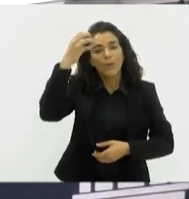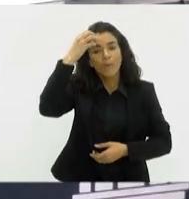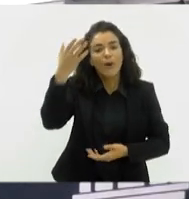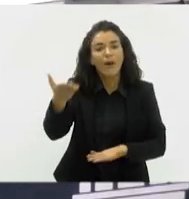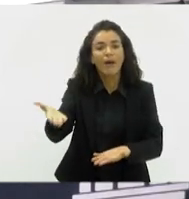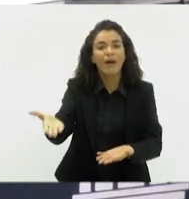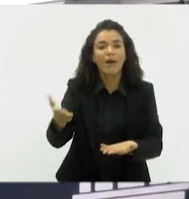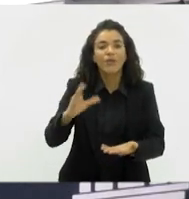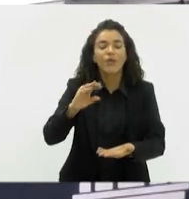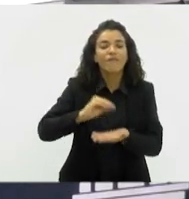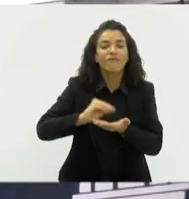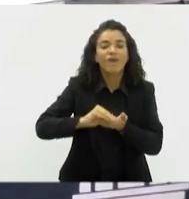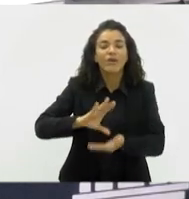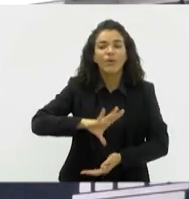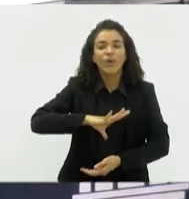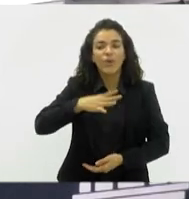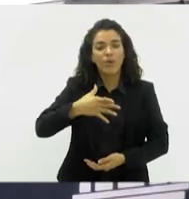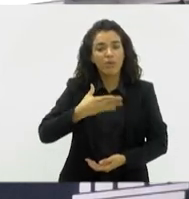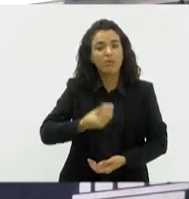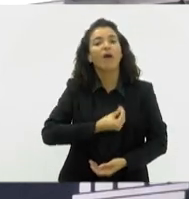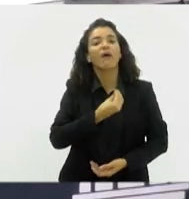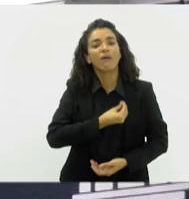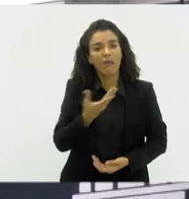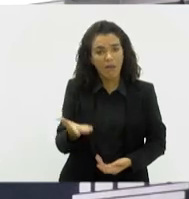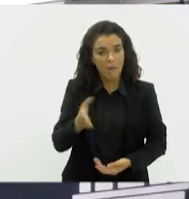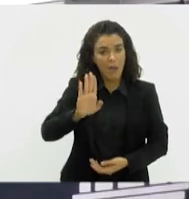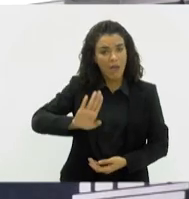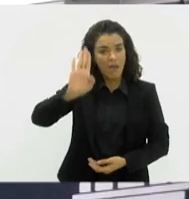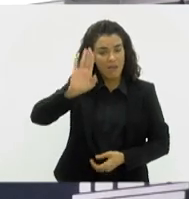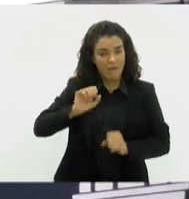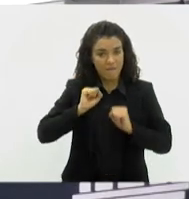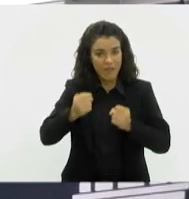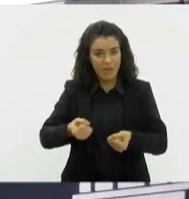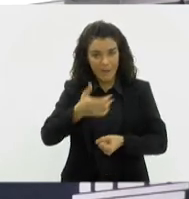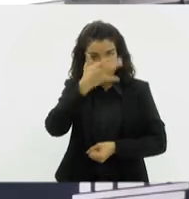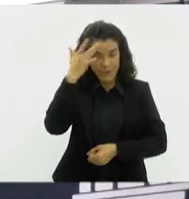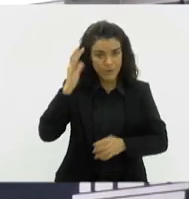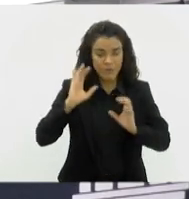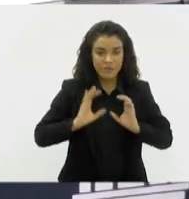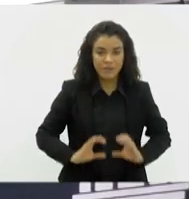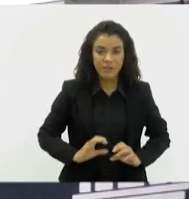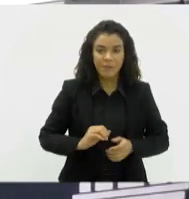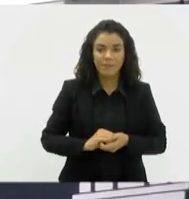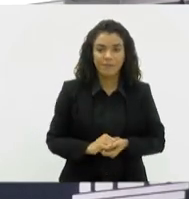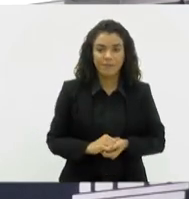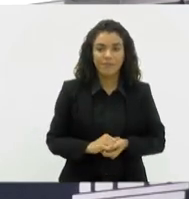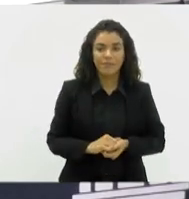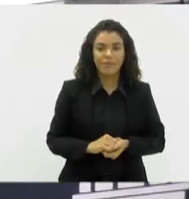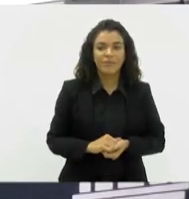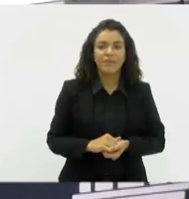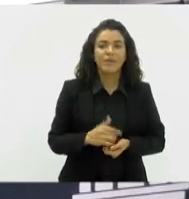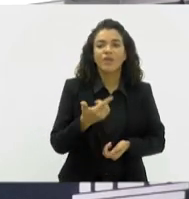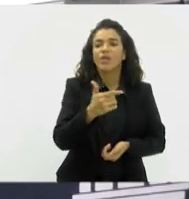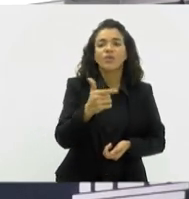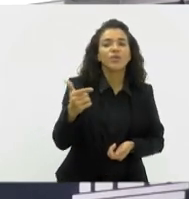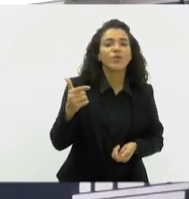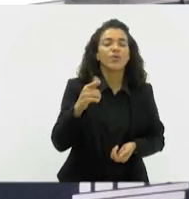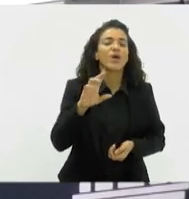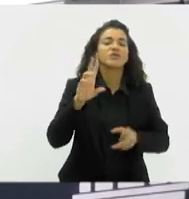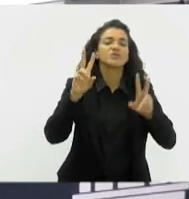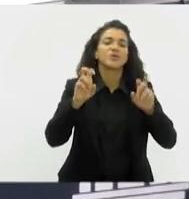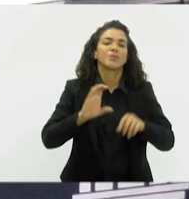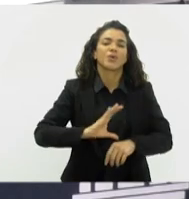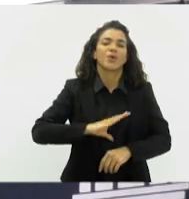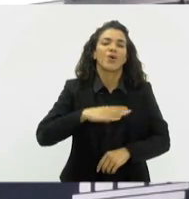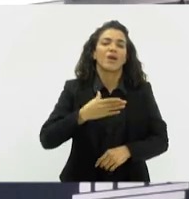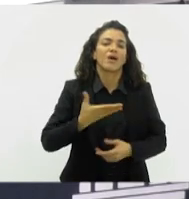coragem dele, como não é falta de coragem. Se o senhor está aqui como candidato para defender o cidadão. É as vítimas que não têm coragem de